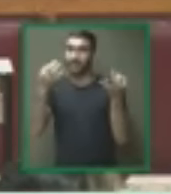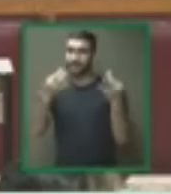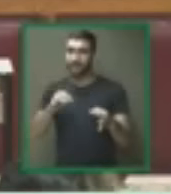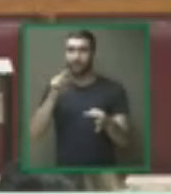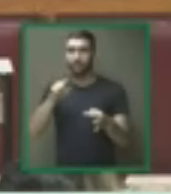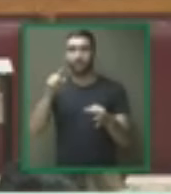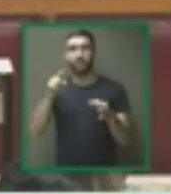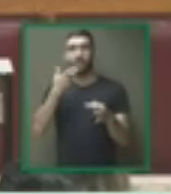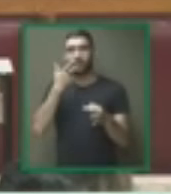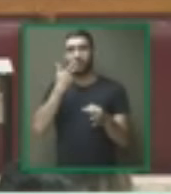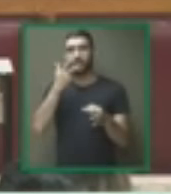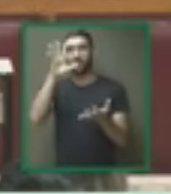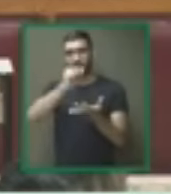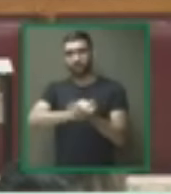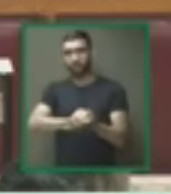fique gravado.